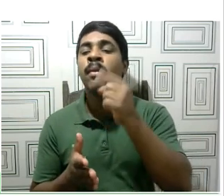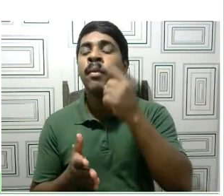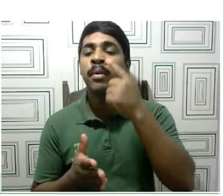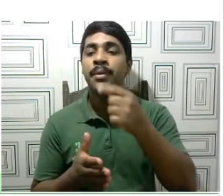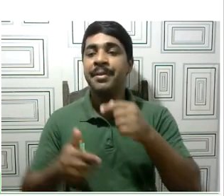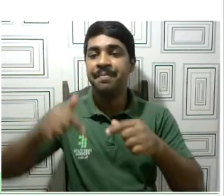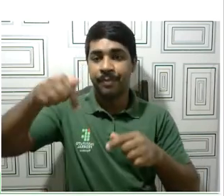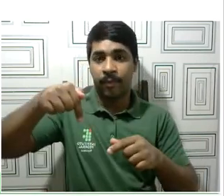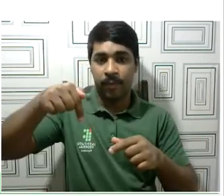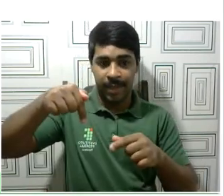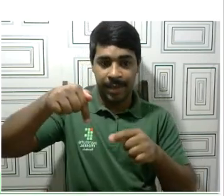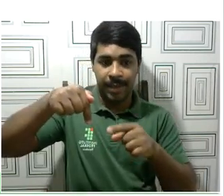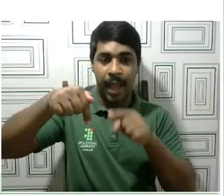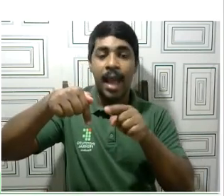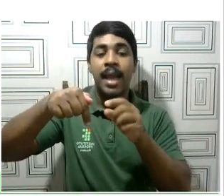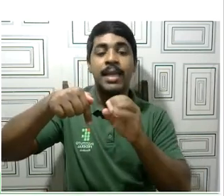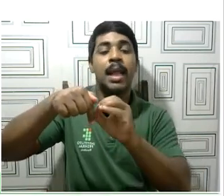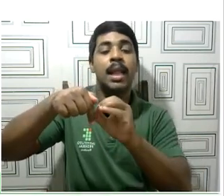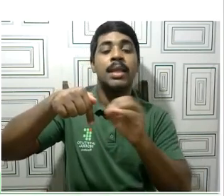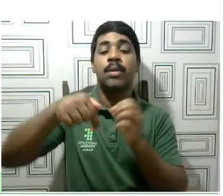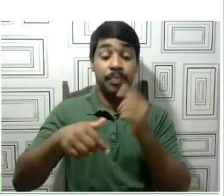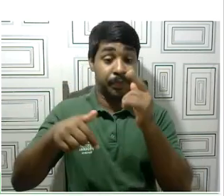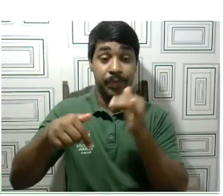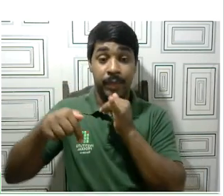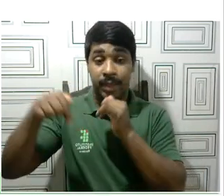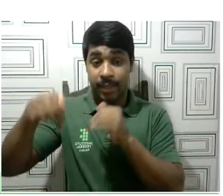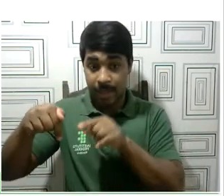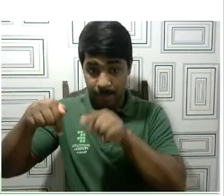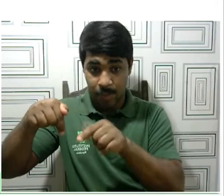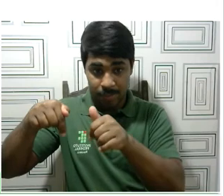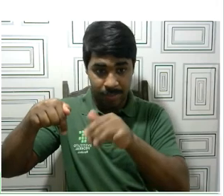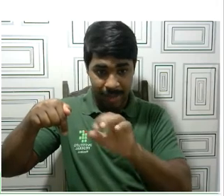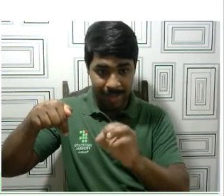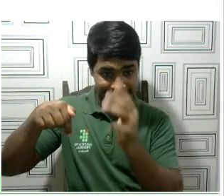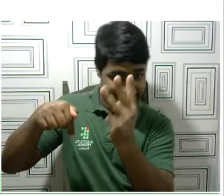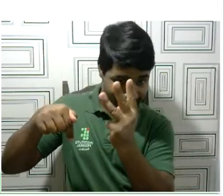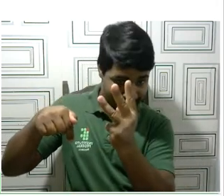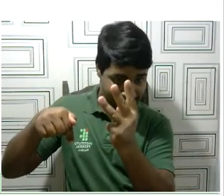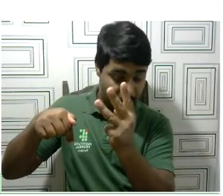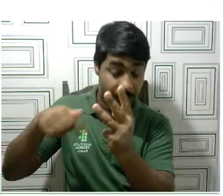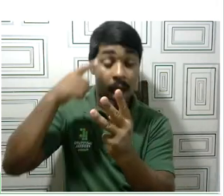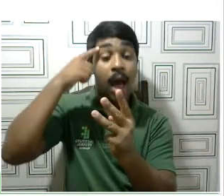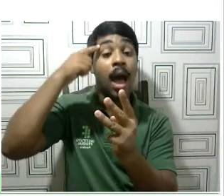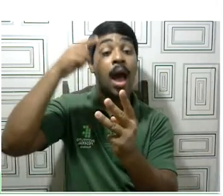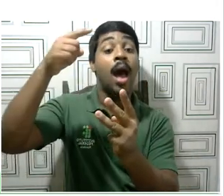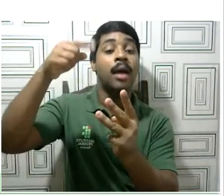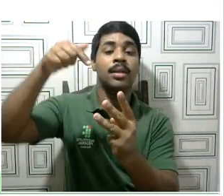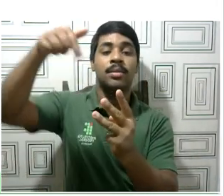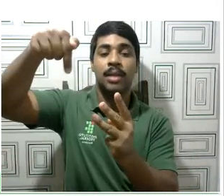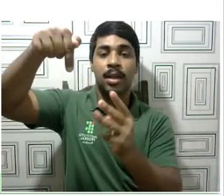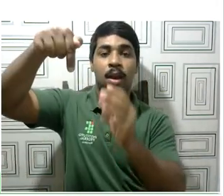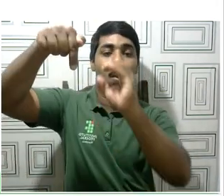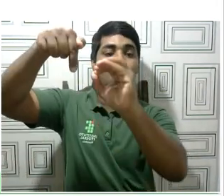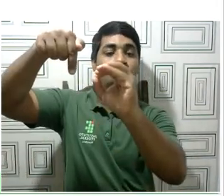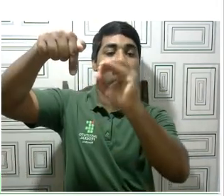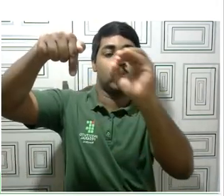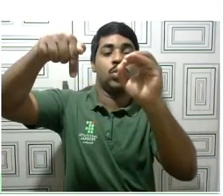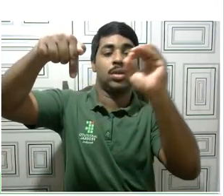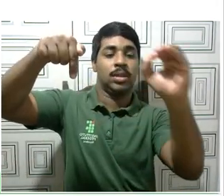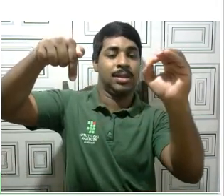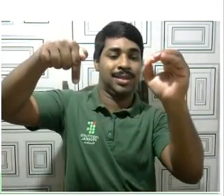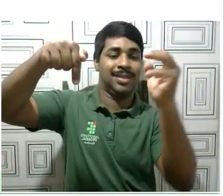7. Quando é negativo, indica quantos zero tem para frente do número, tá? São 2, então são